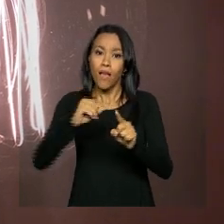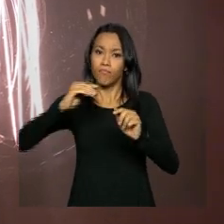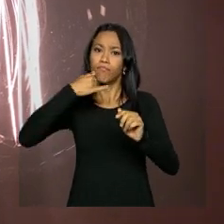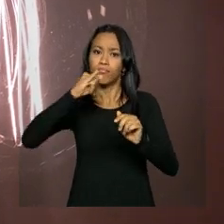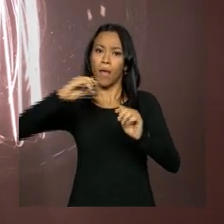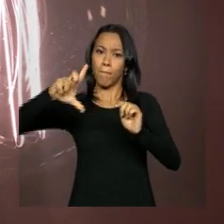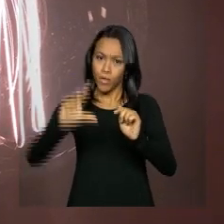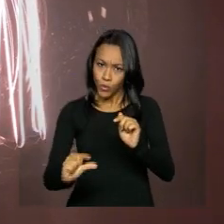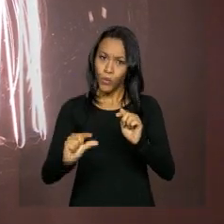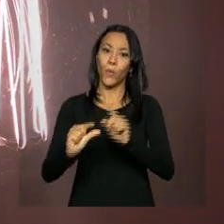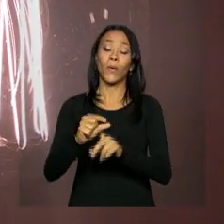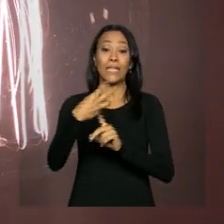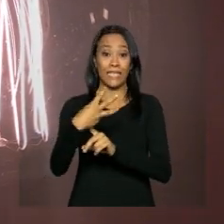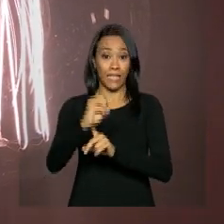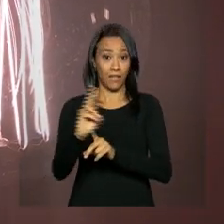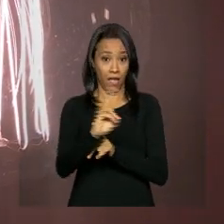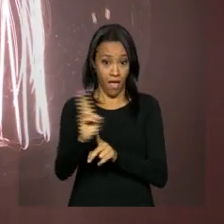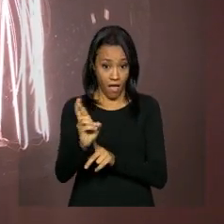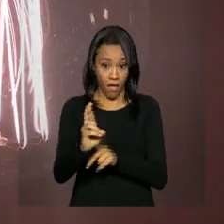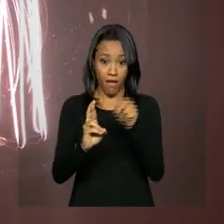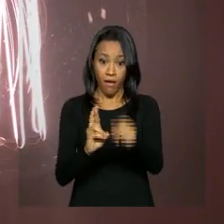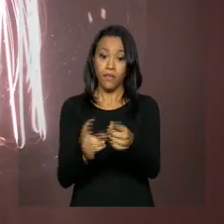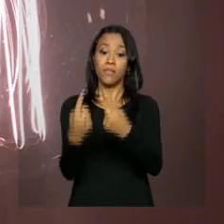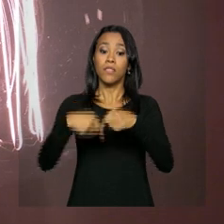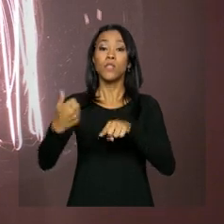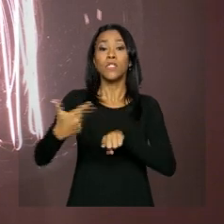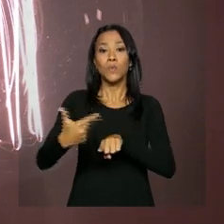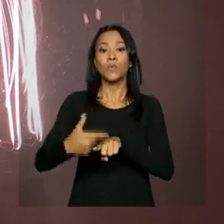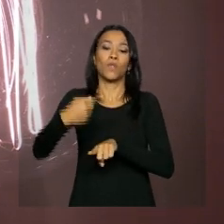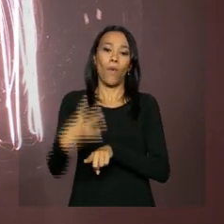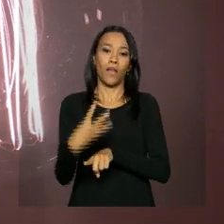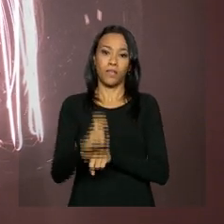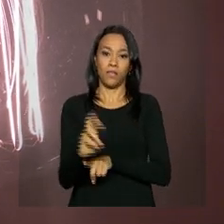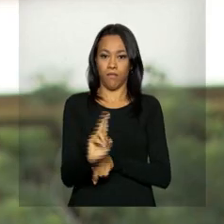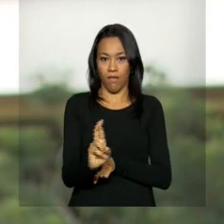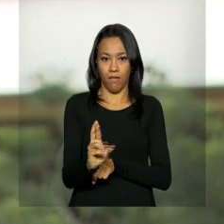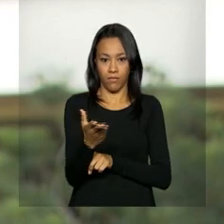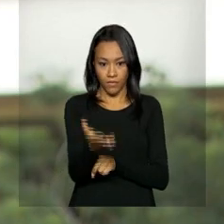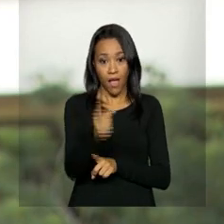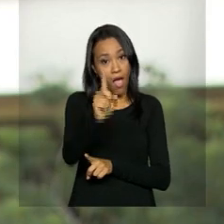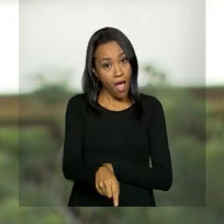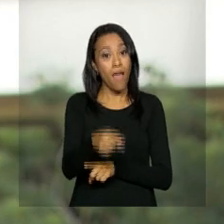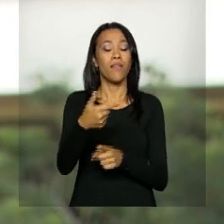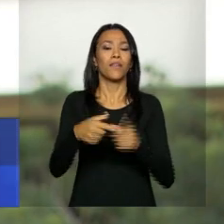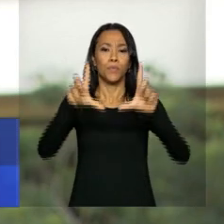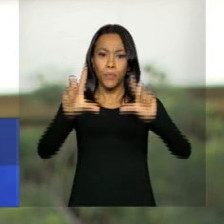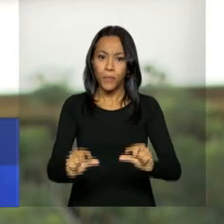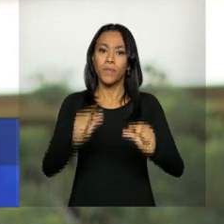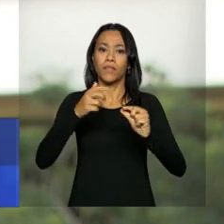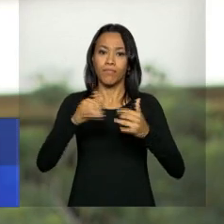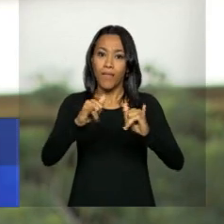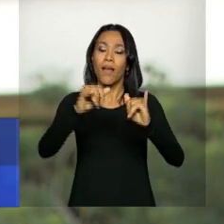patamares o primeiro de R 30 por MW e o segundo de R 45 Esse é o custo da geração de